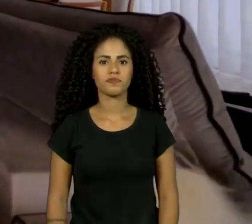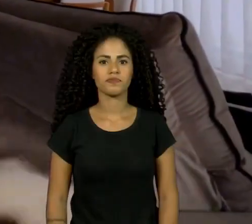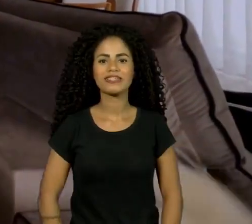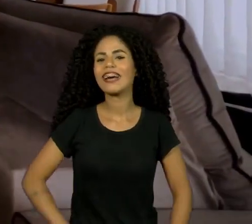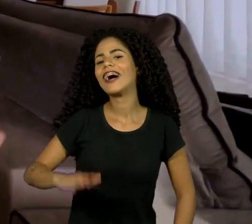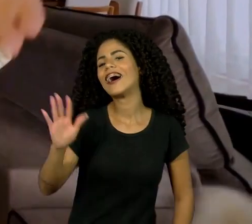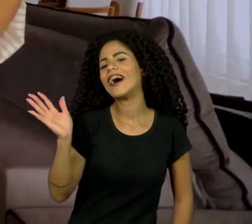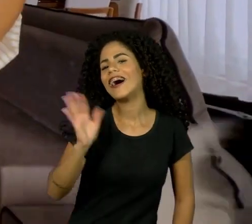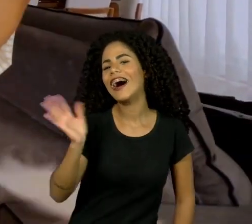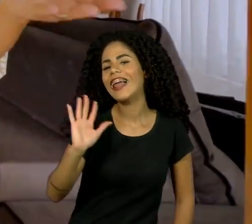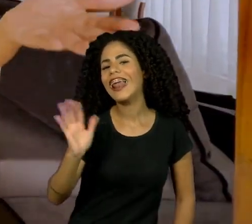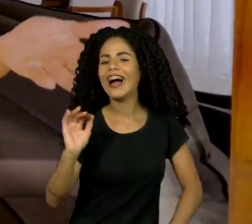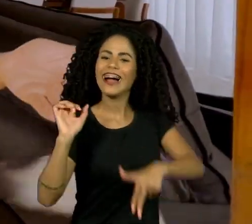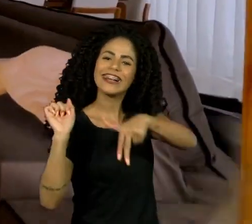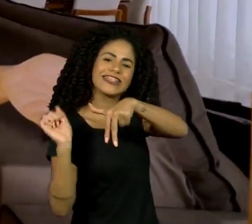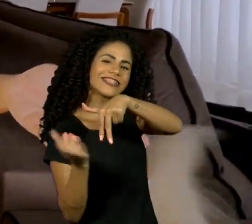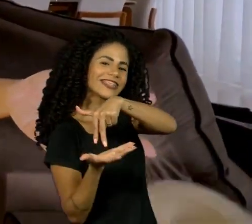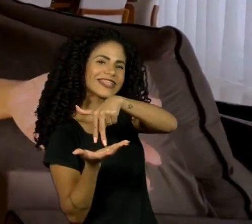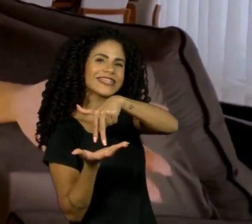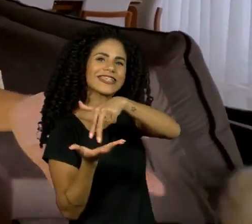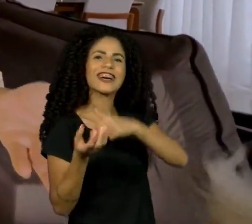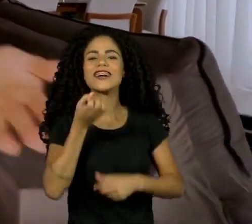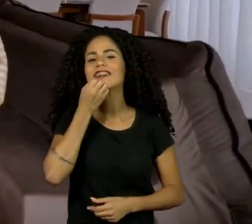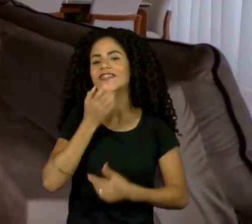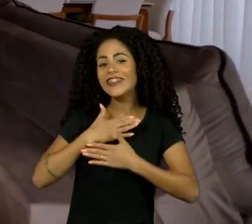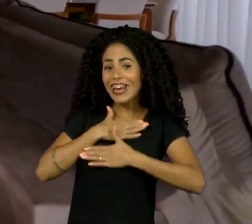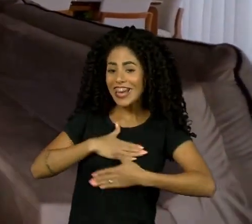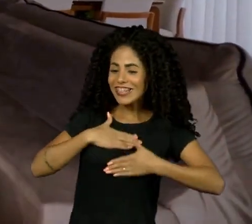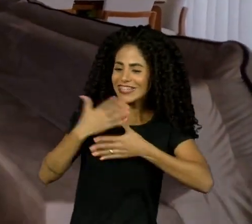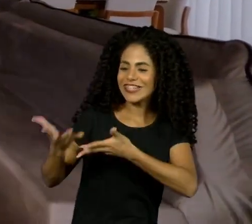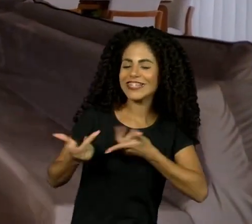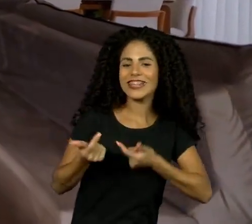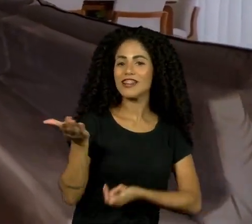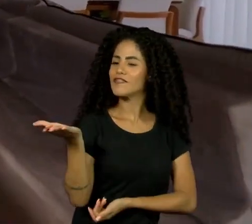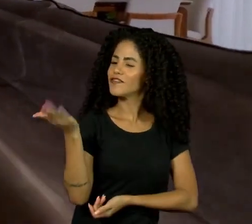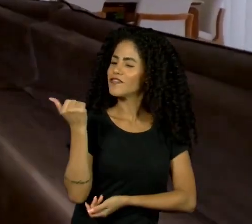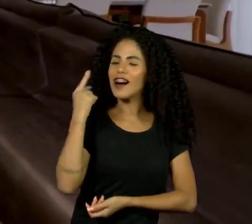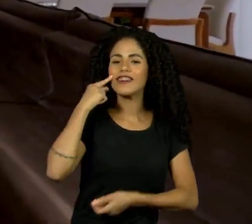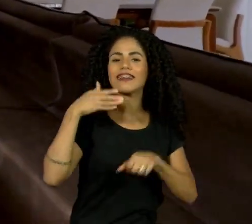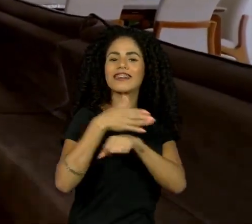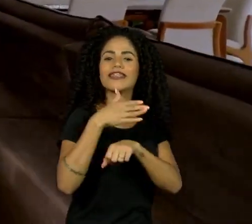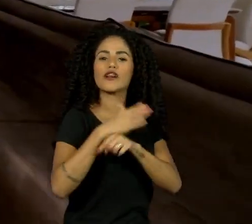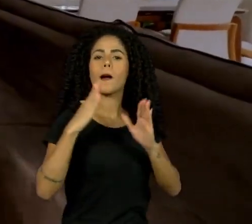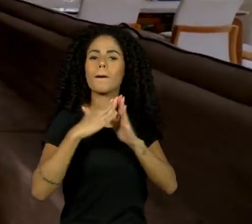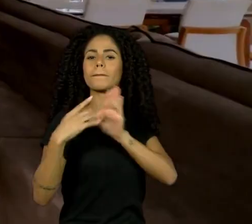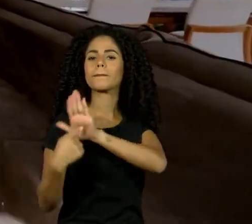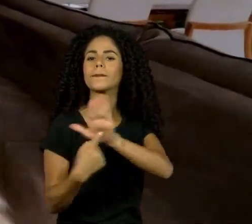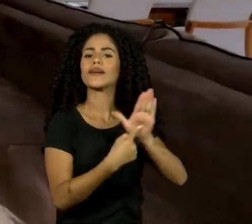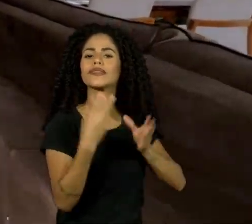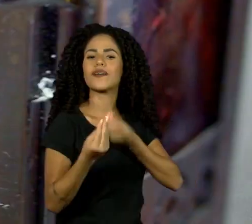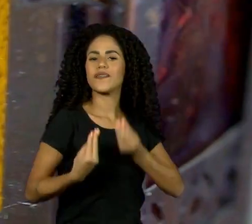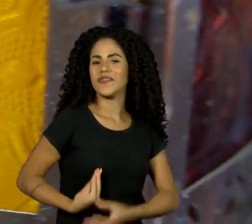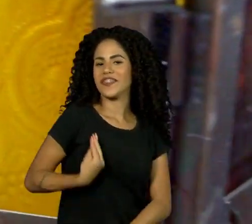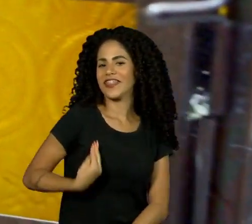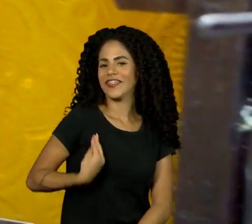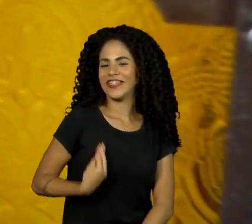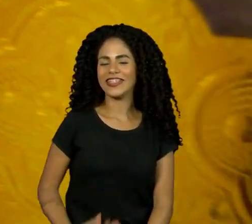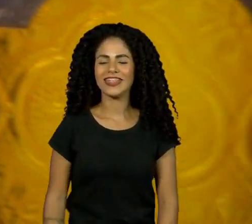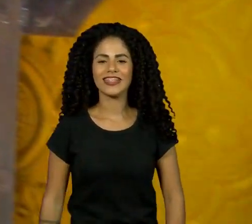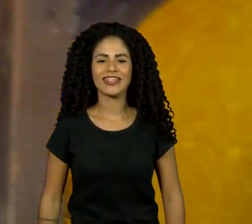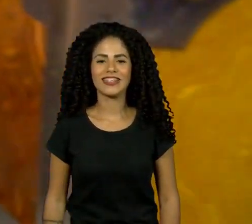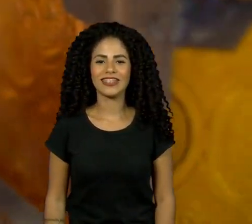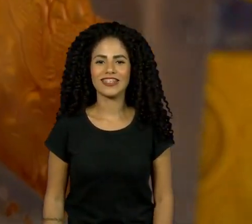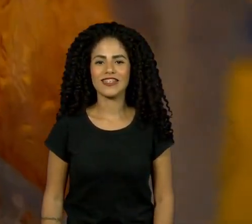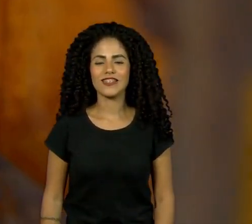Olá, Estação Livre, que delícia receber vocês aqui, ó. Podem entrar porque hoje eu vou compartilhar um pouquinho da minha história com vocês.